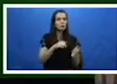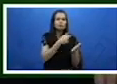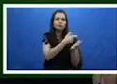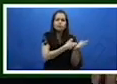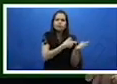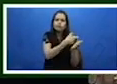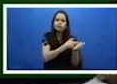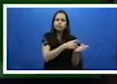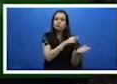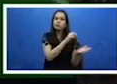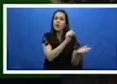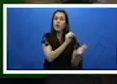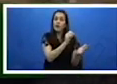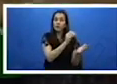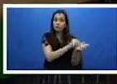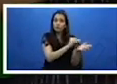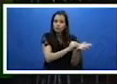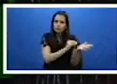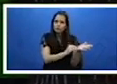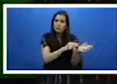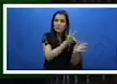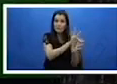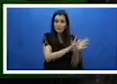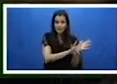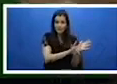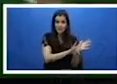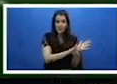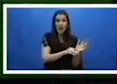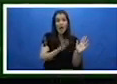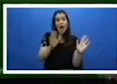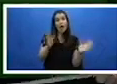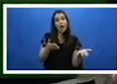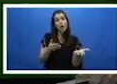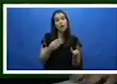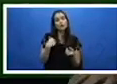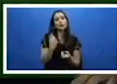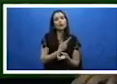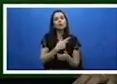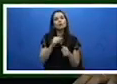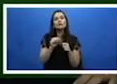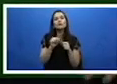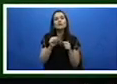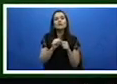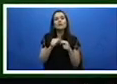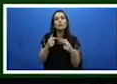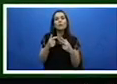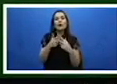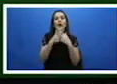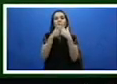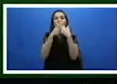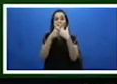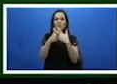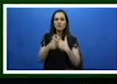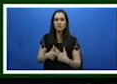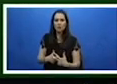fazer uma revisão sobre objetivos de uma produção. Vamos lá.